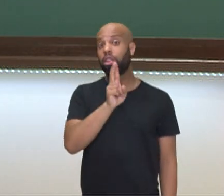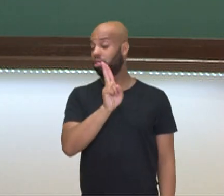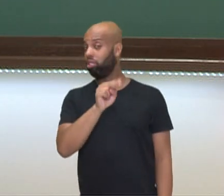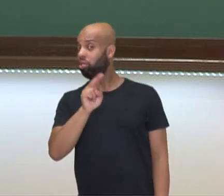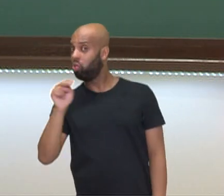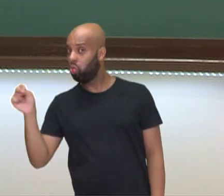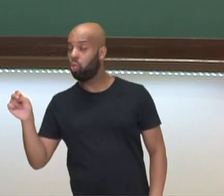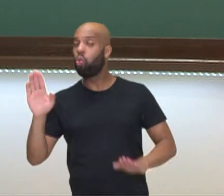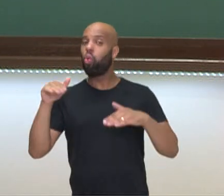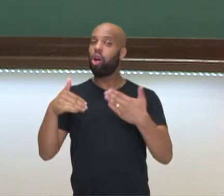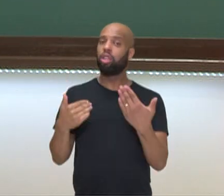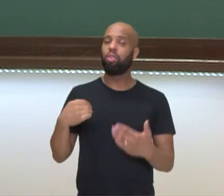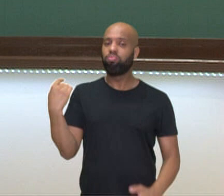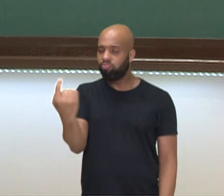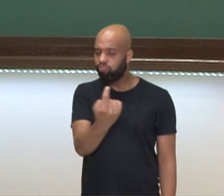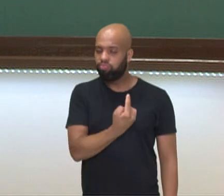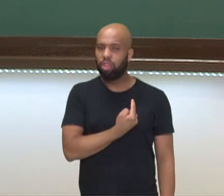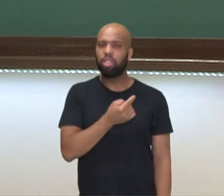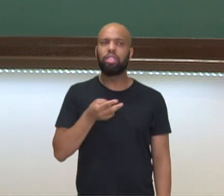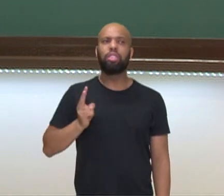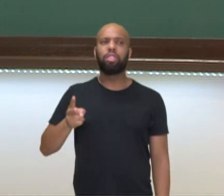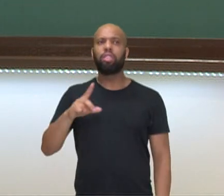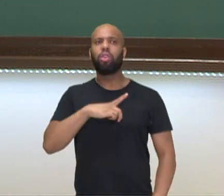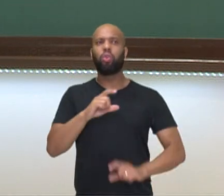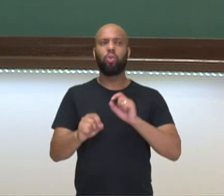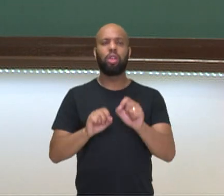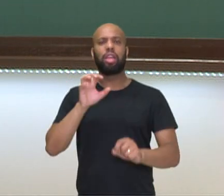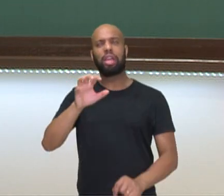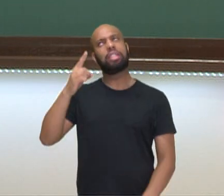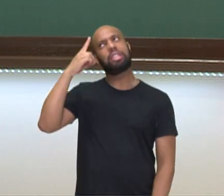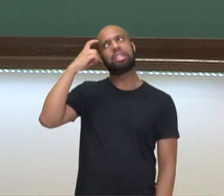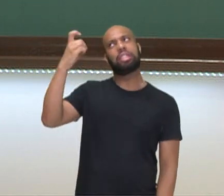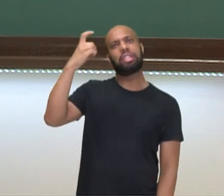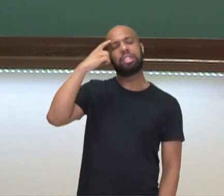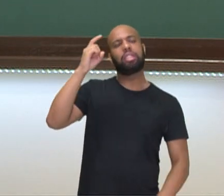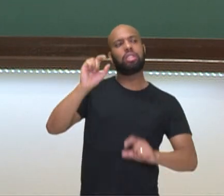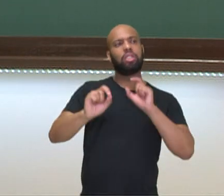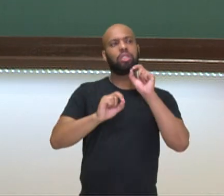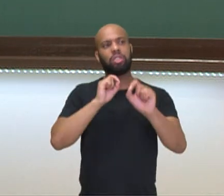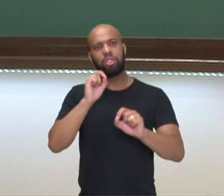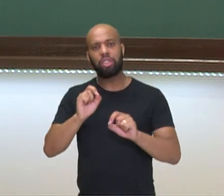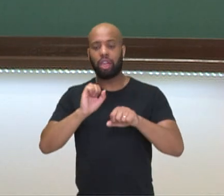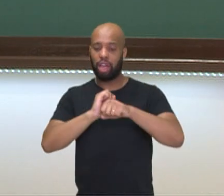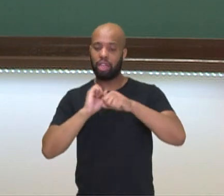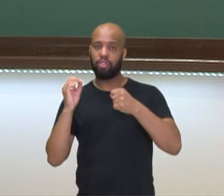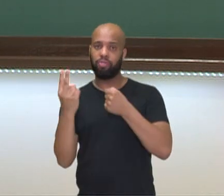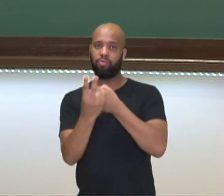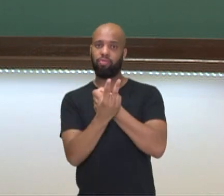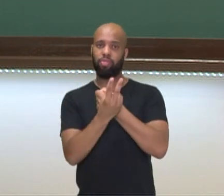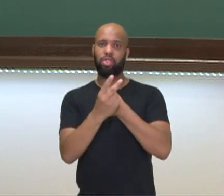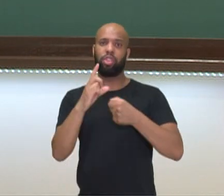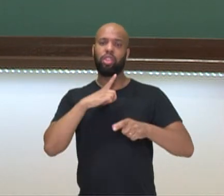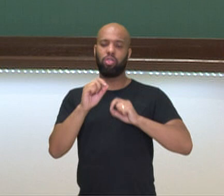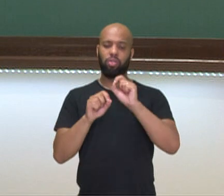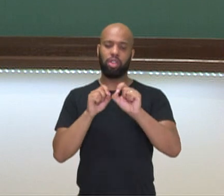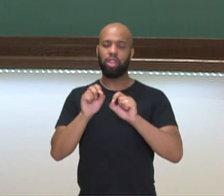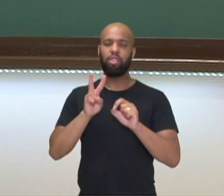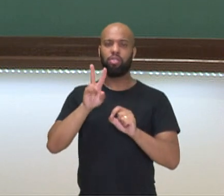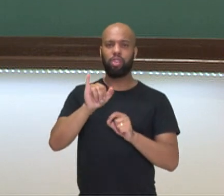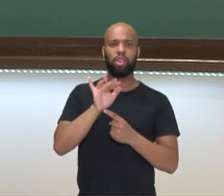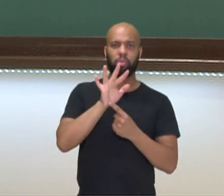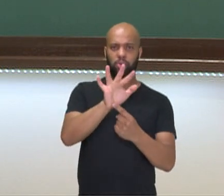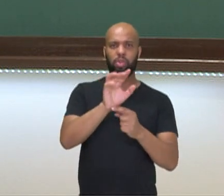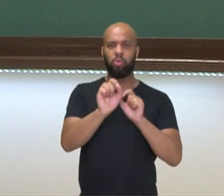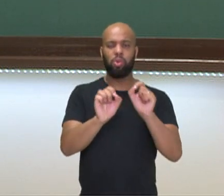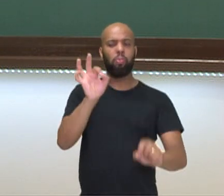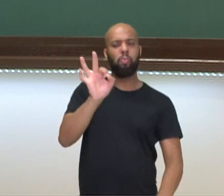aula, a gente sempre tem essa ideia de que o advérbio de frequência ele vai indicar uma